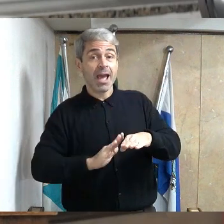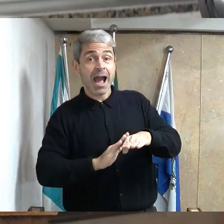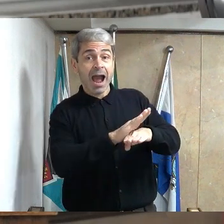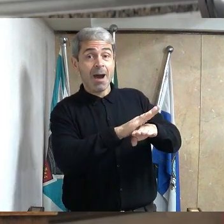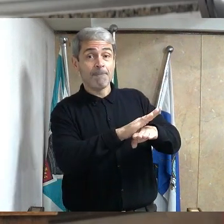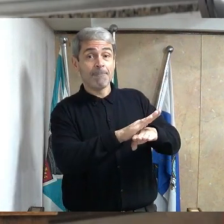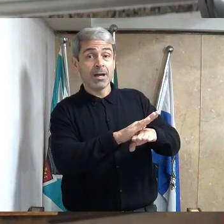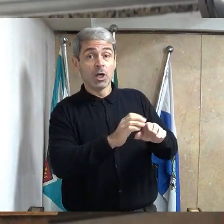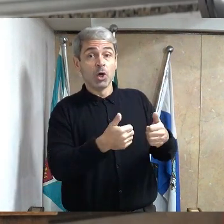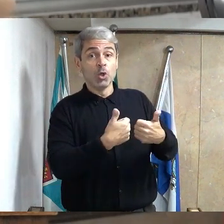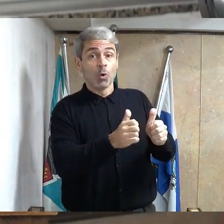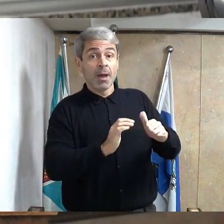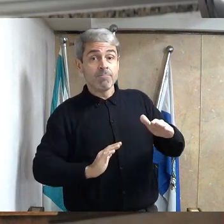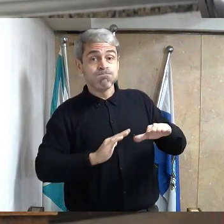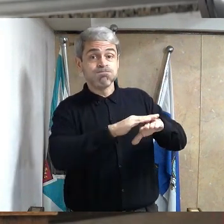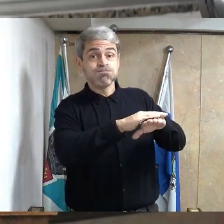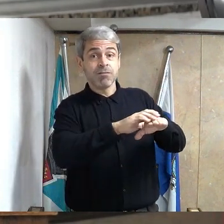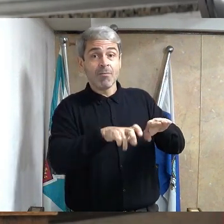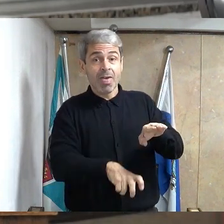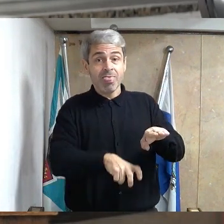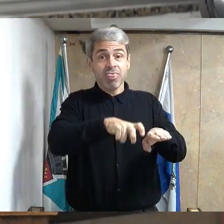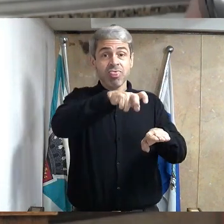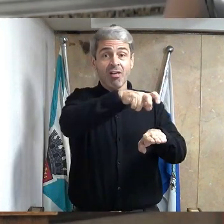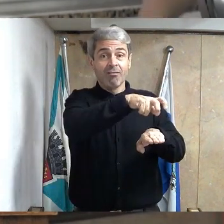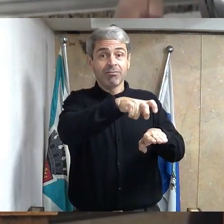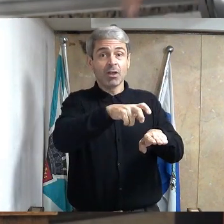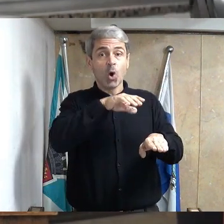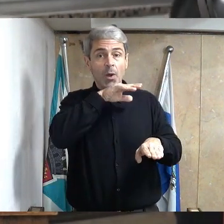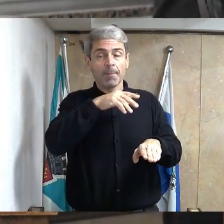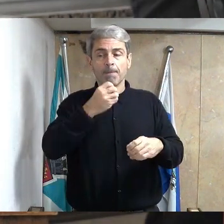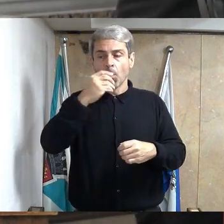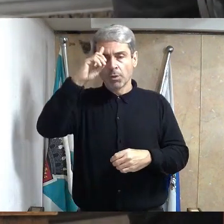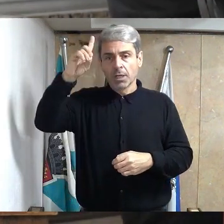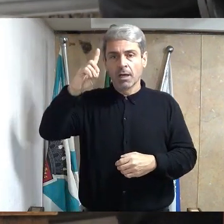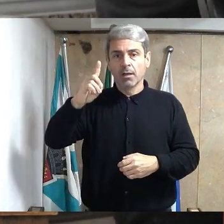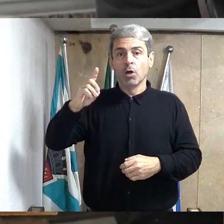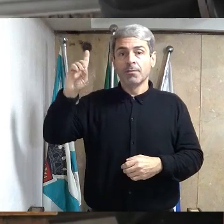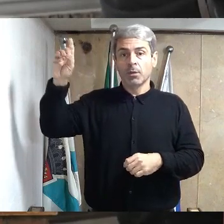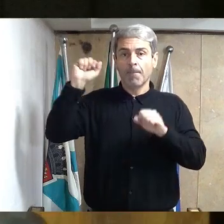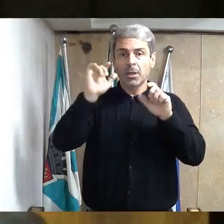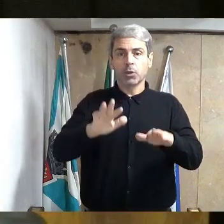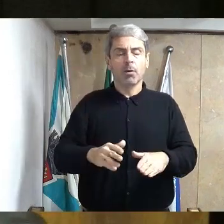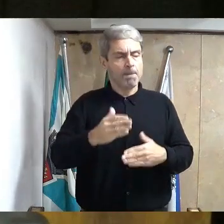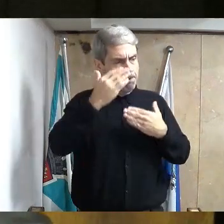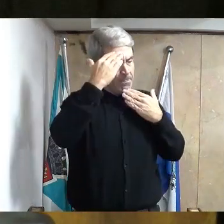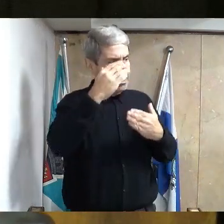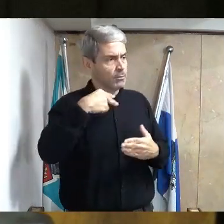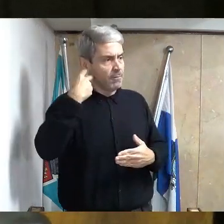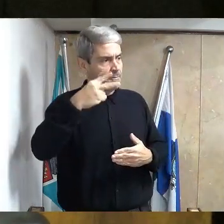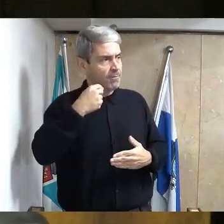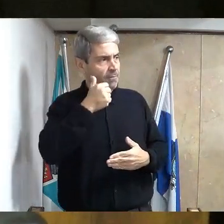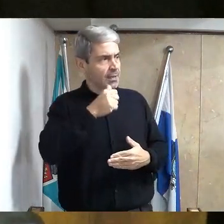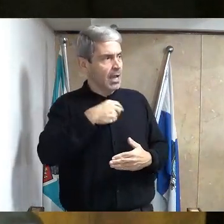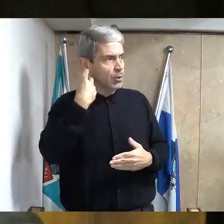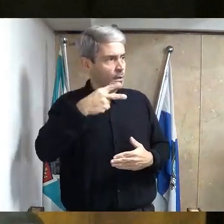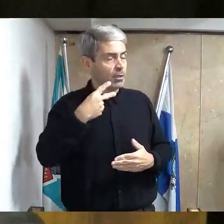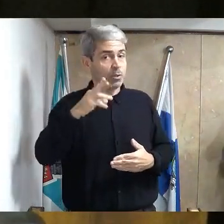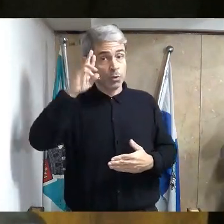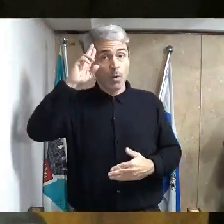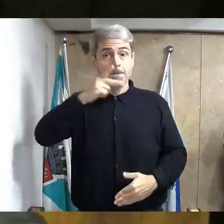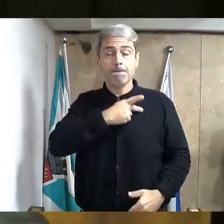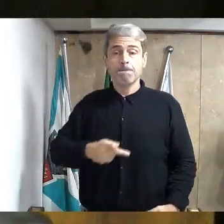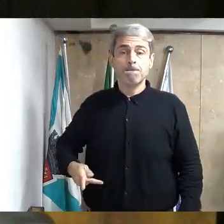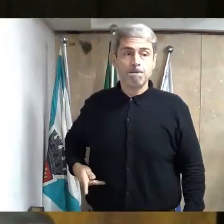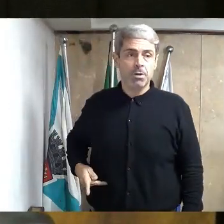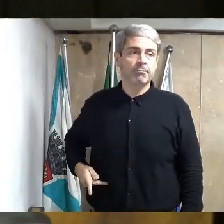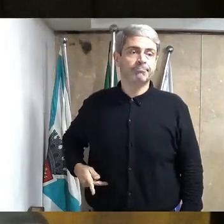nem cadeira especial revisada. Bom dia a todos, fiquem com Deus. Obrigado, vereadora. Senhor presidente,